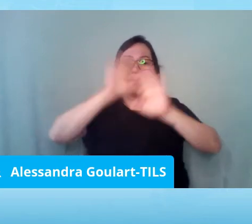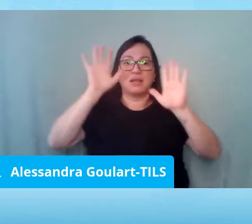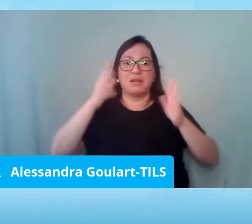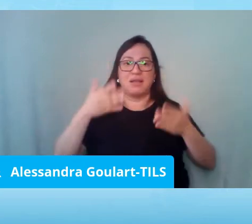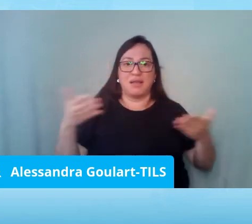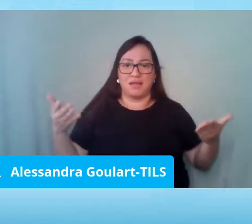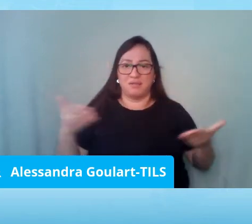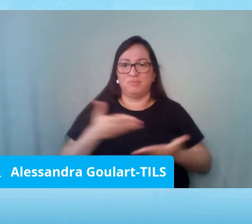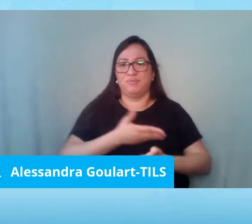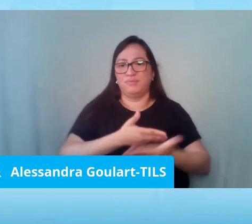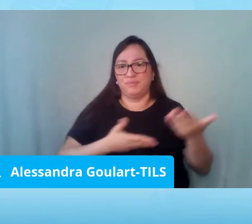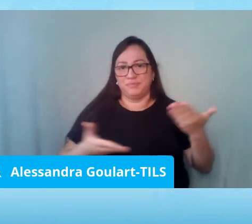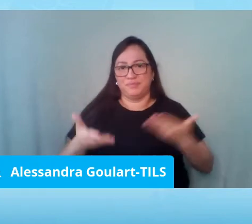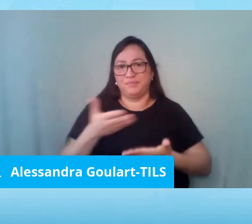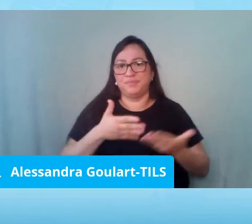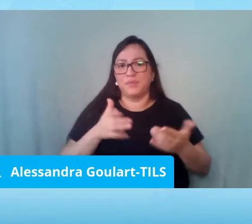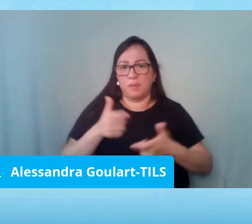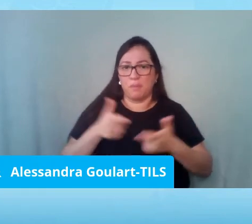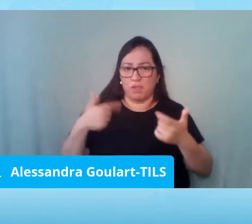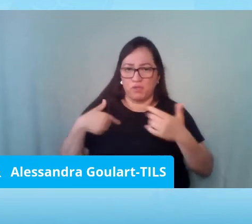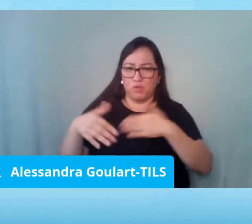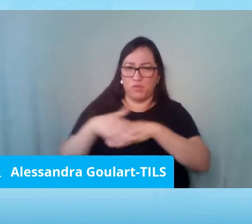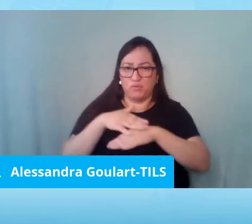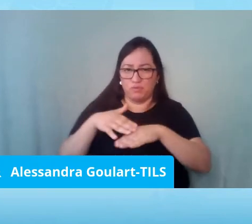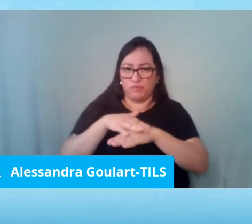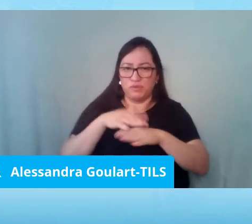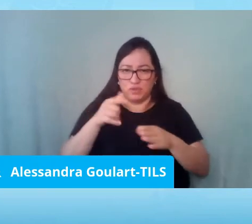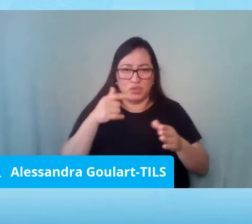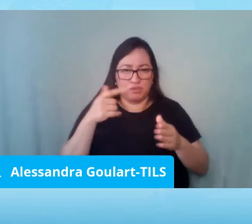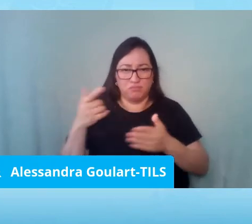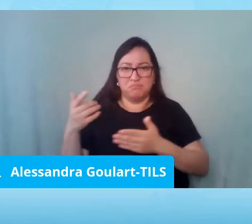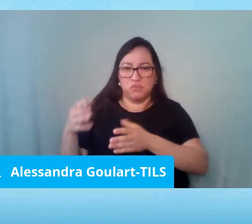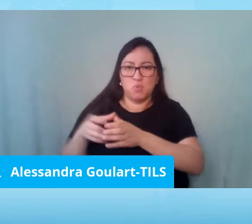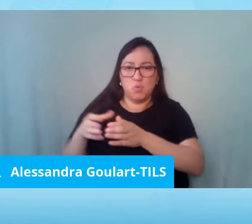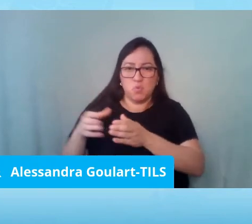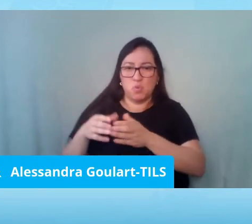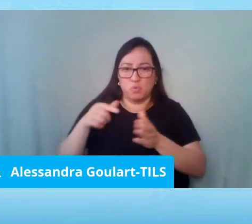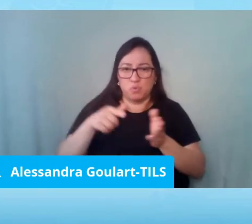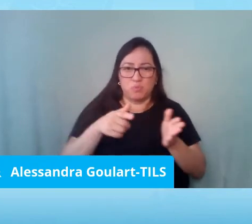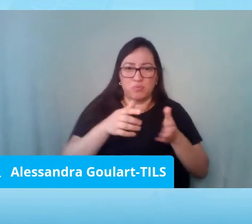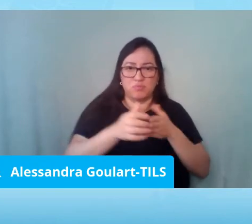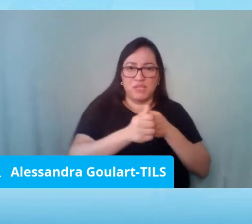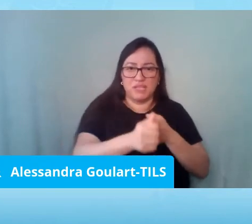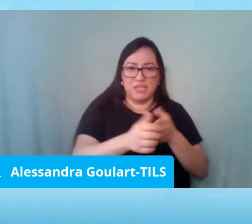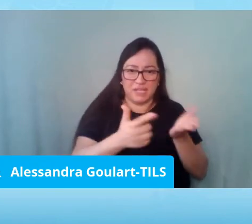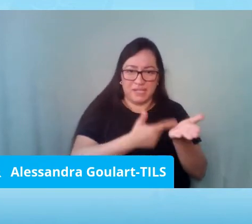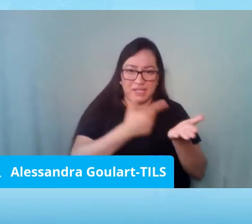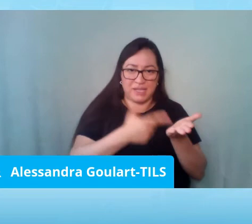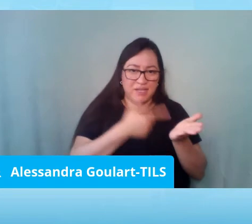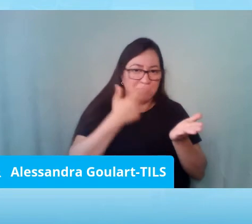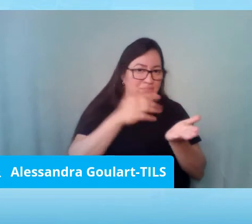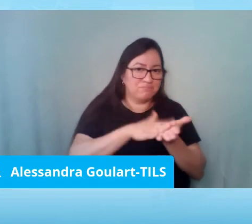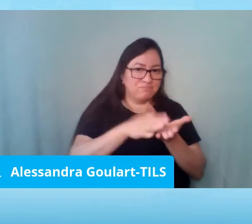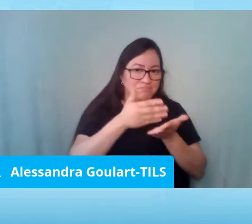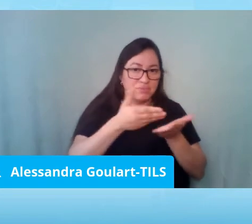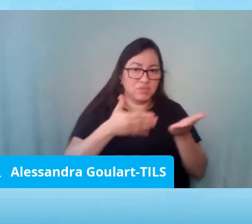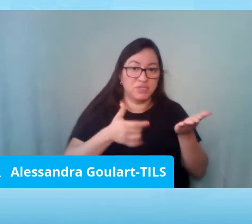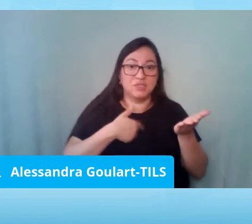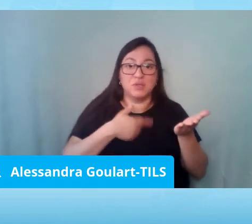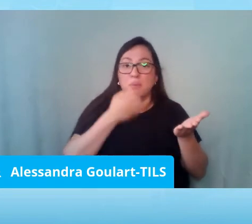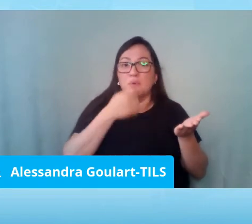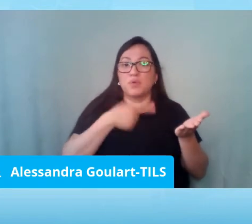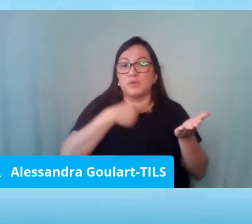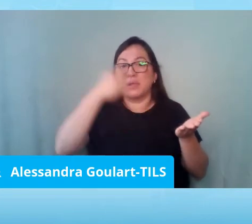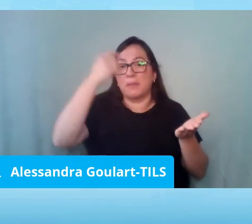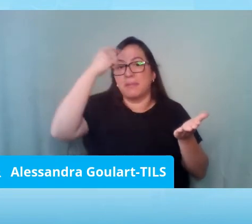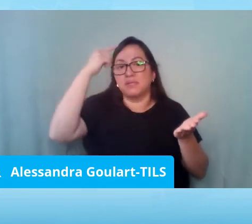uma das coisas que eu falei para as meninas, que eu gostei muito desse guia que a gente fez, desse material, é que a gente não está centrando no nível